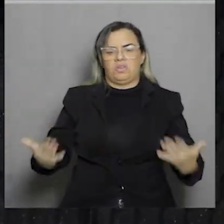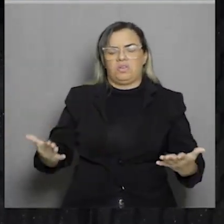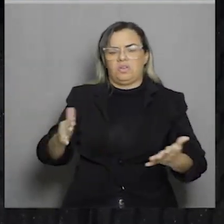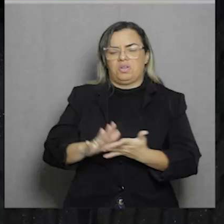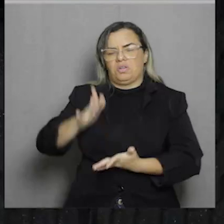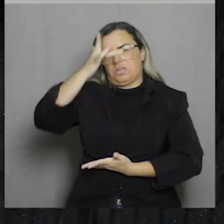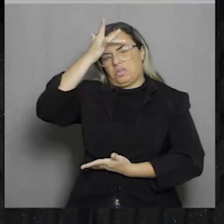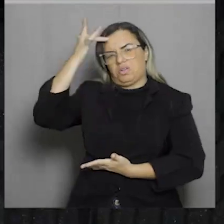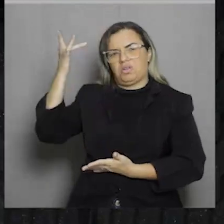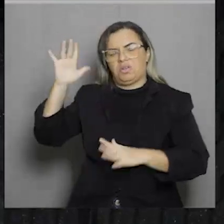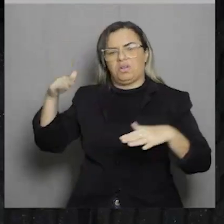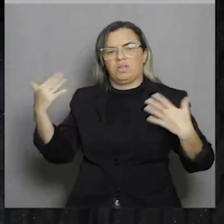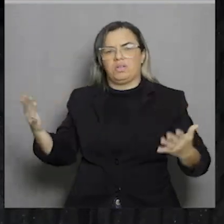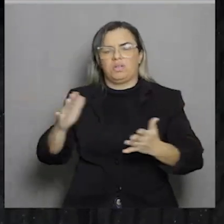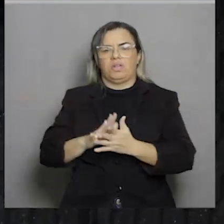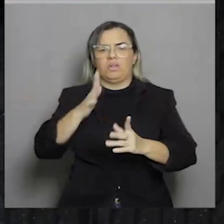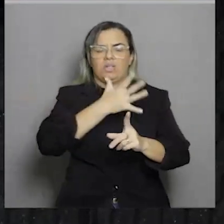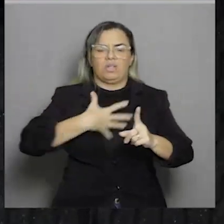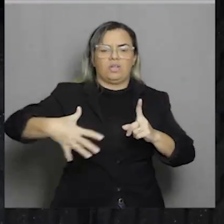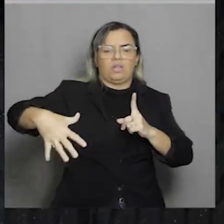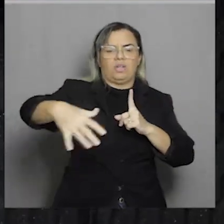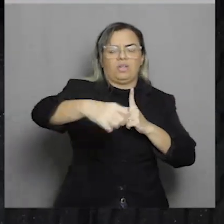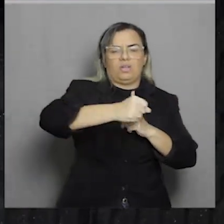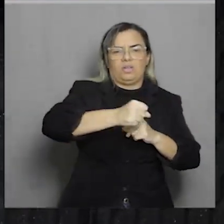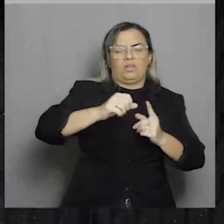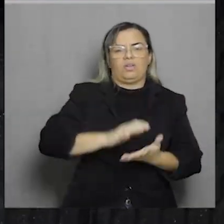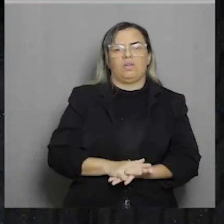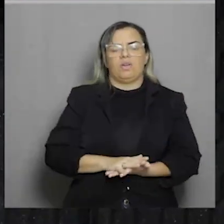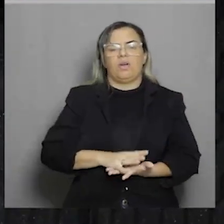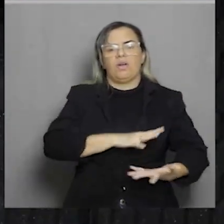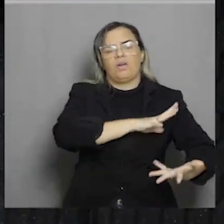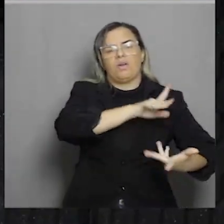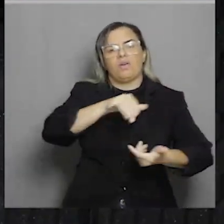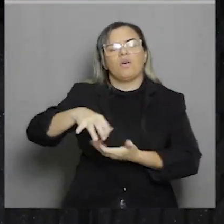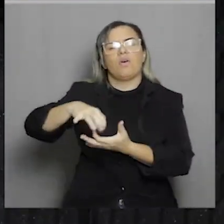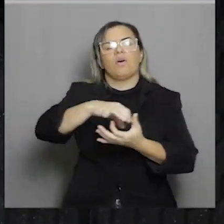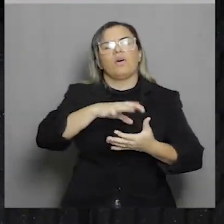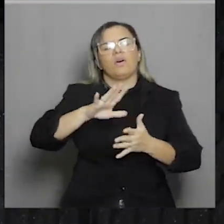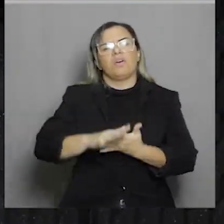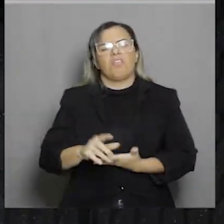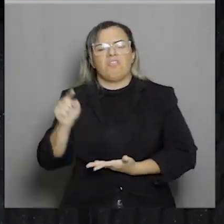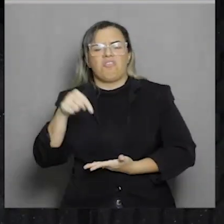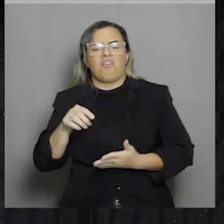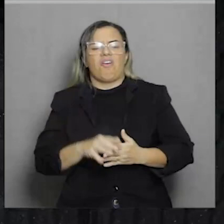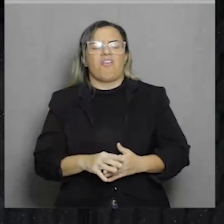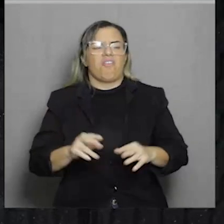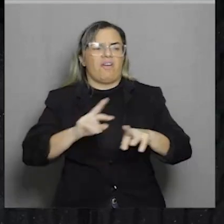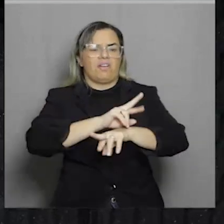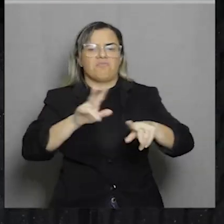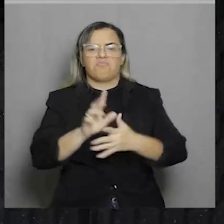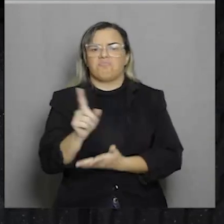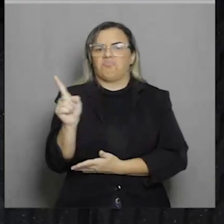basicamente de pessoas, na sociedade global. Com certeza, muitos não conheciam